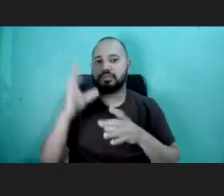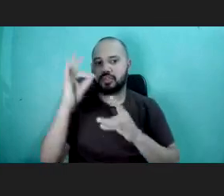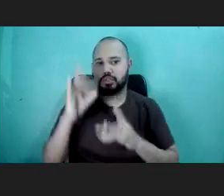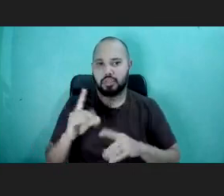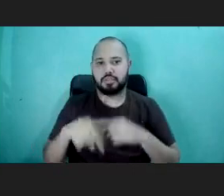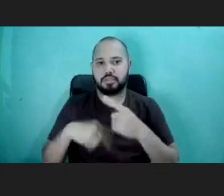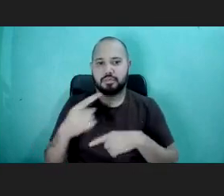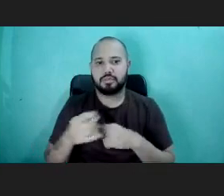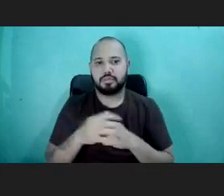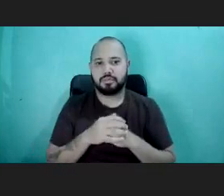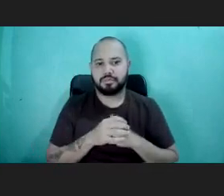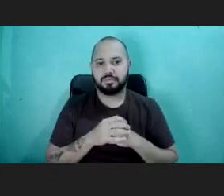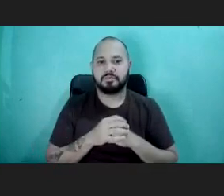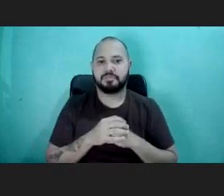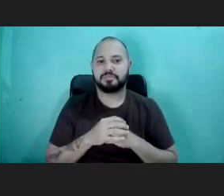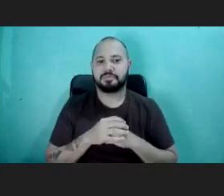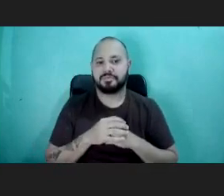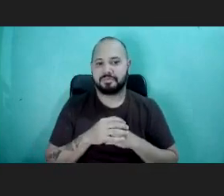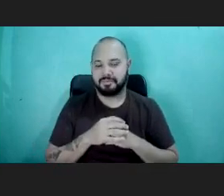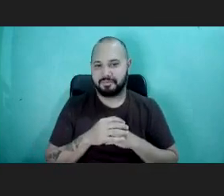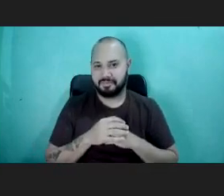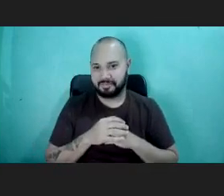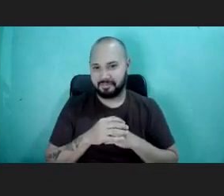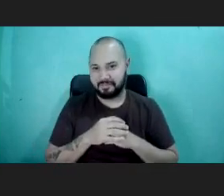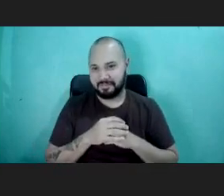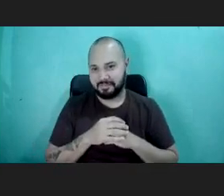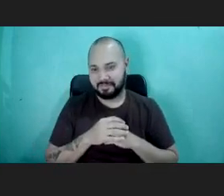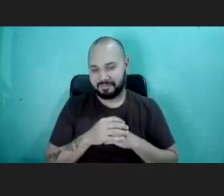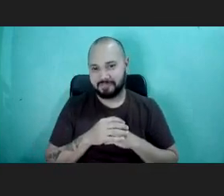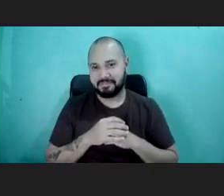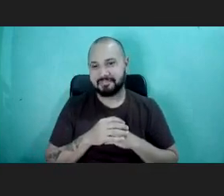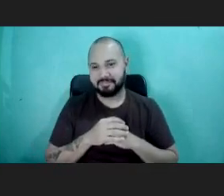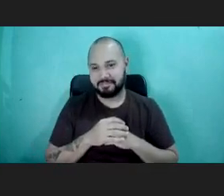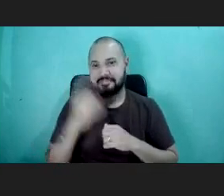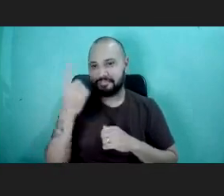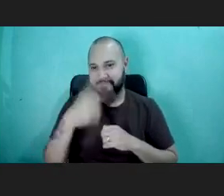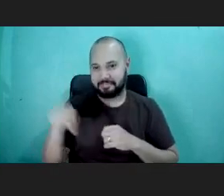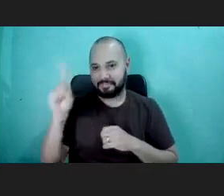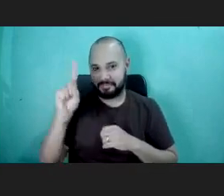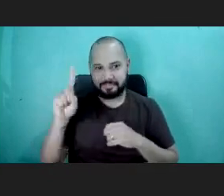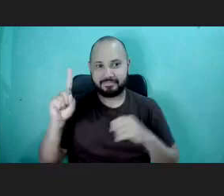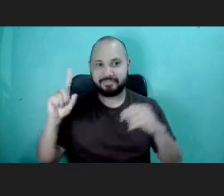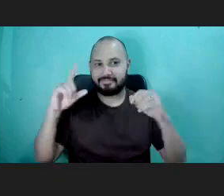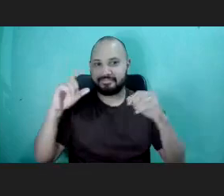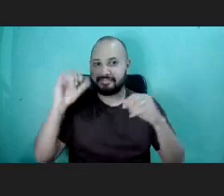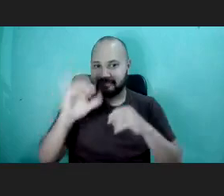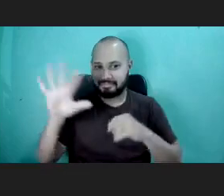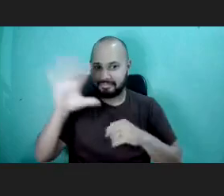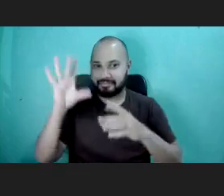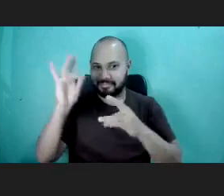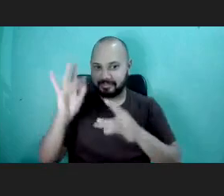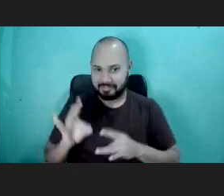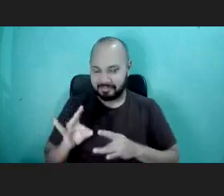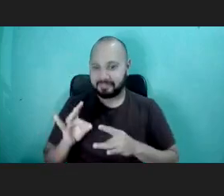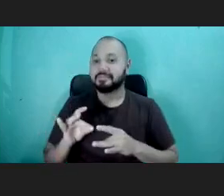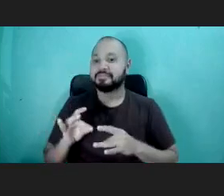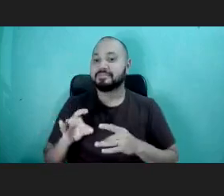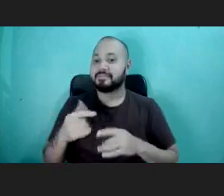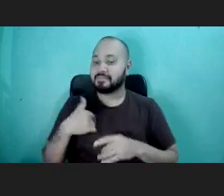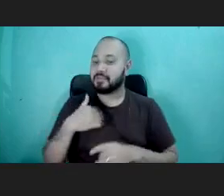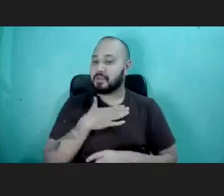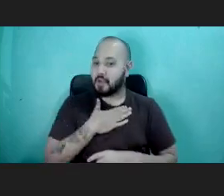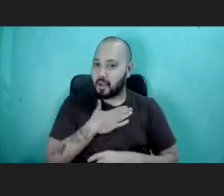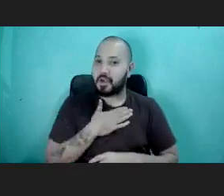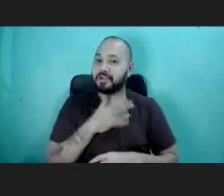das imagens. A última imagem que eu trouxe para encerrar esse momento é uma imagem que eu gosto muito, eu uso ela sempre